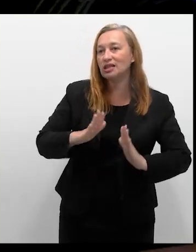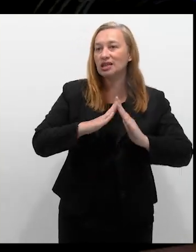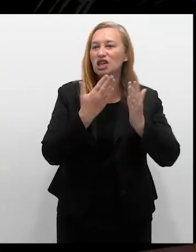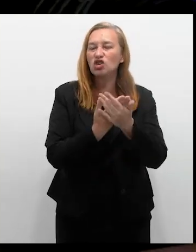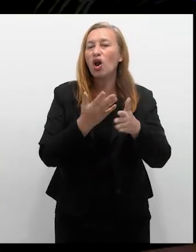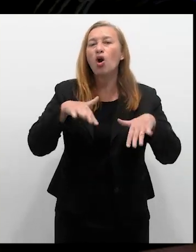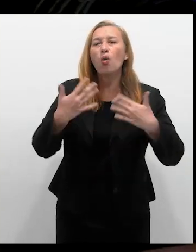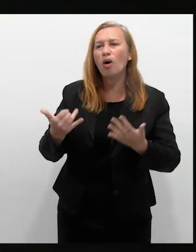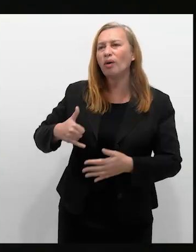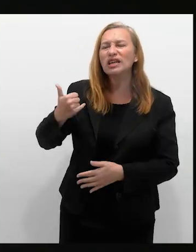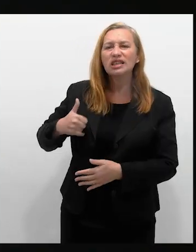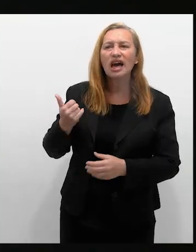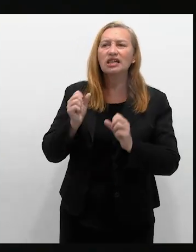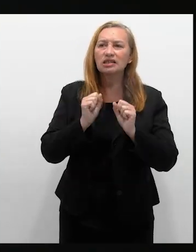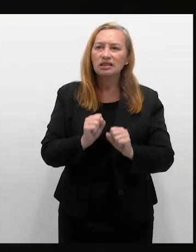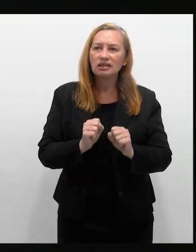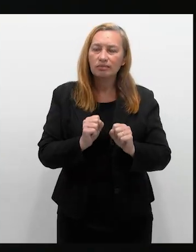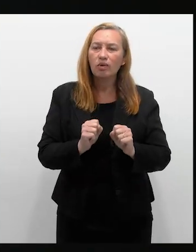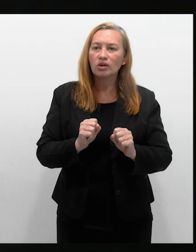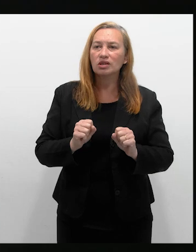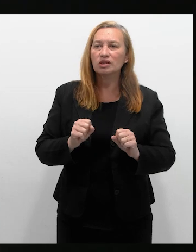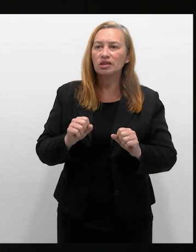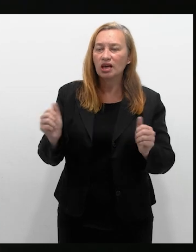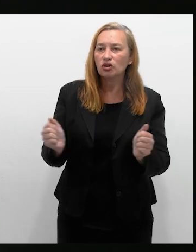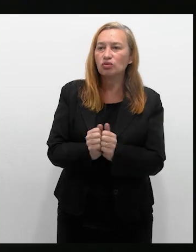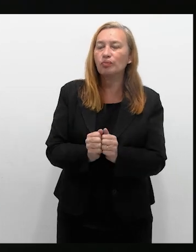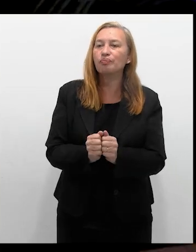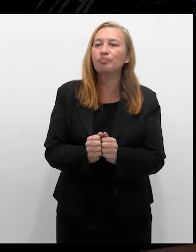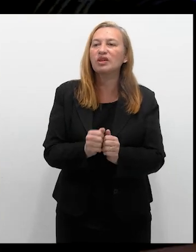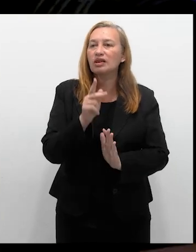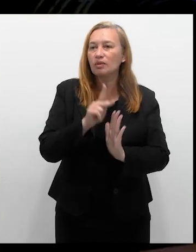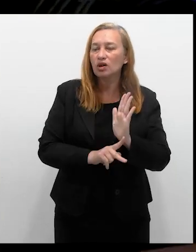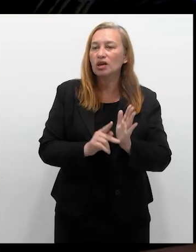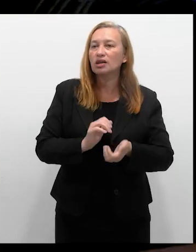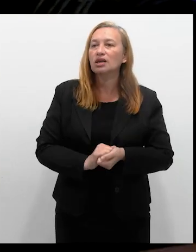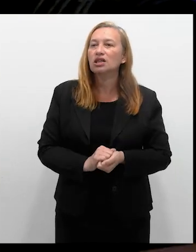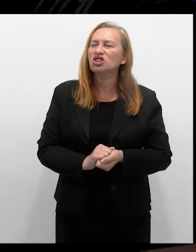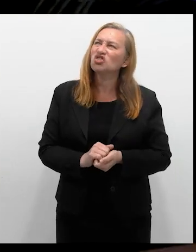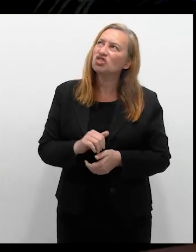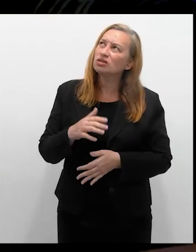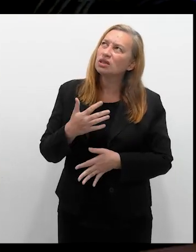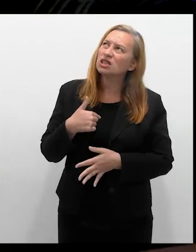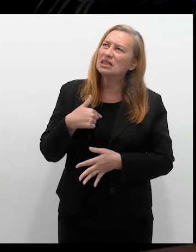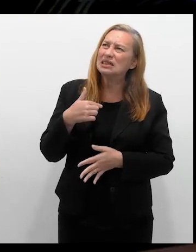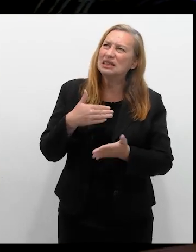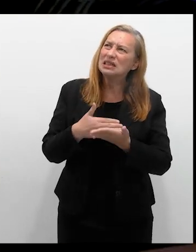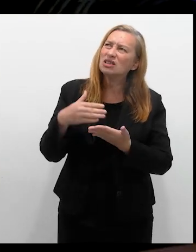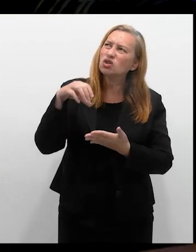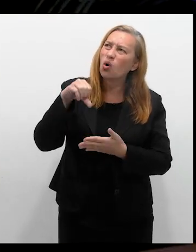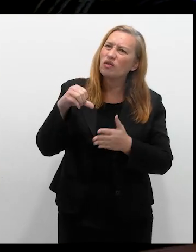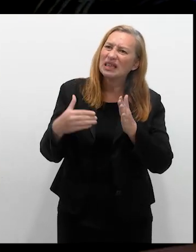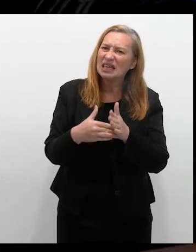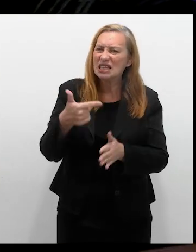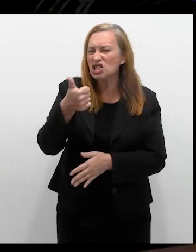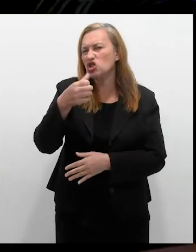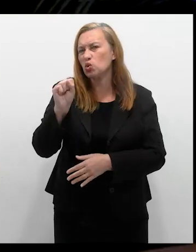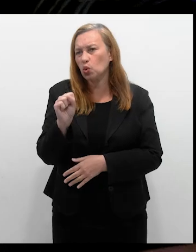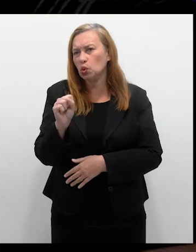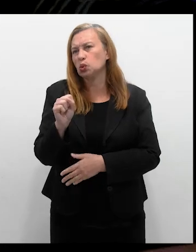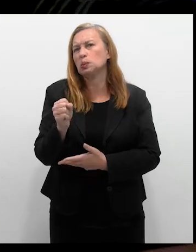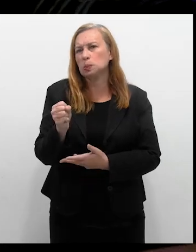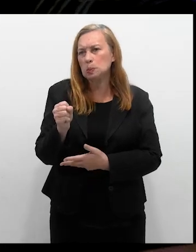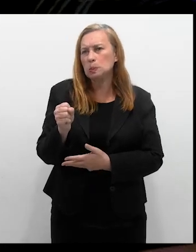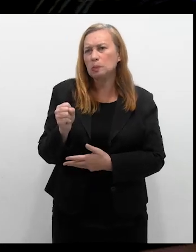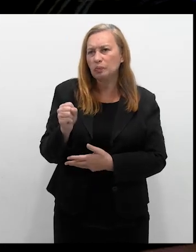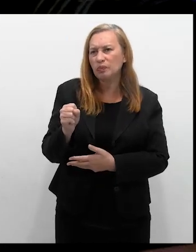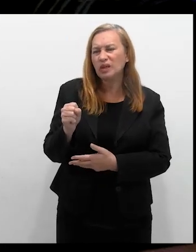pensar o cinema. Qual é a idade das crianças que podem participar desse projeto? A gente já trabalhou aqui desde 9 anos até 18.